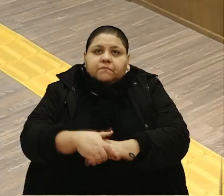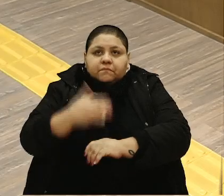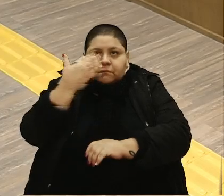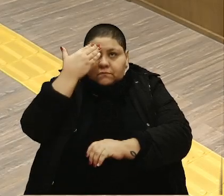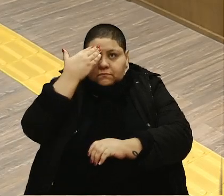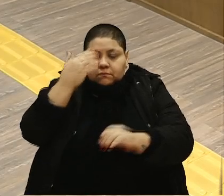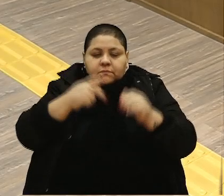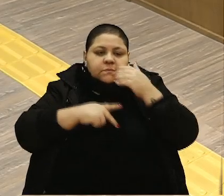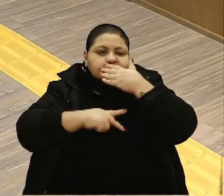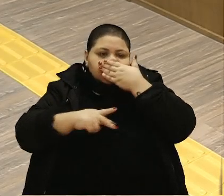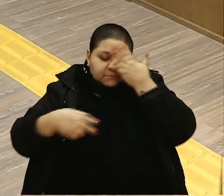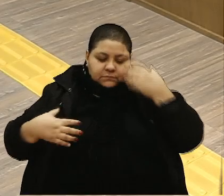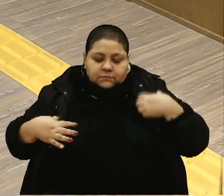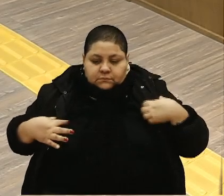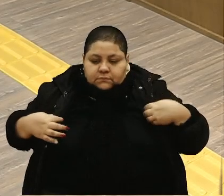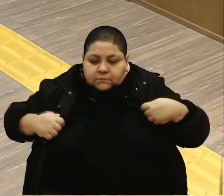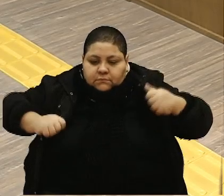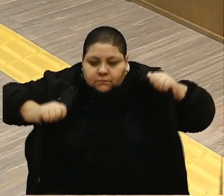Obrigado, presidente.